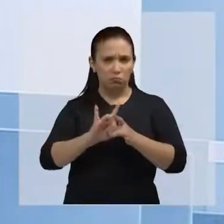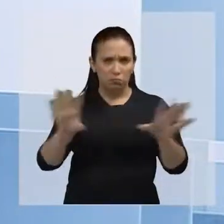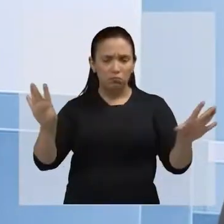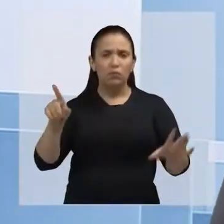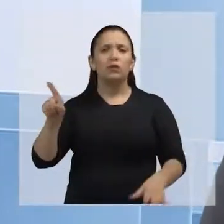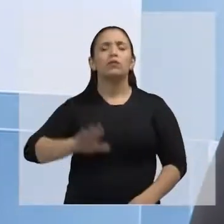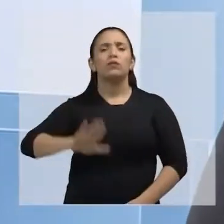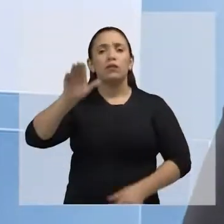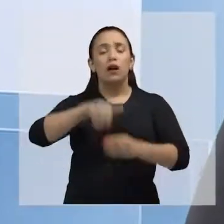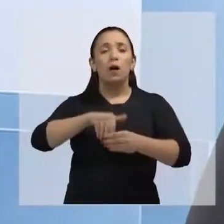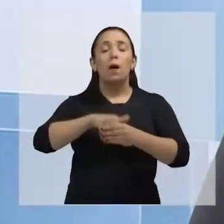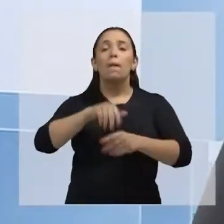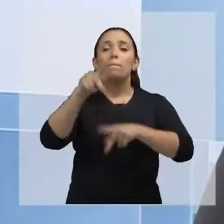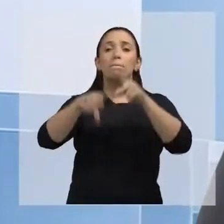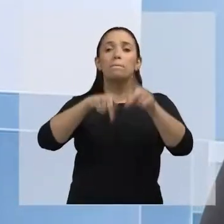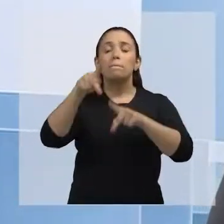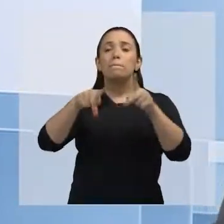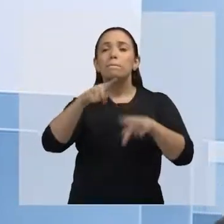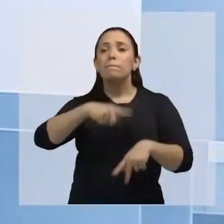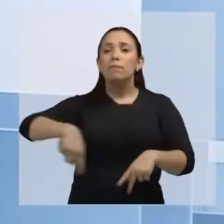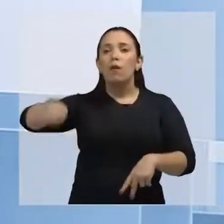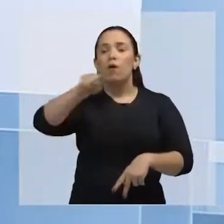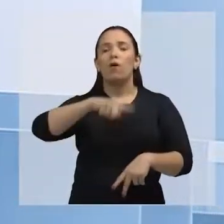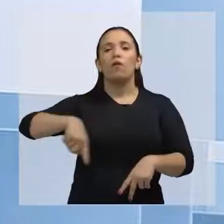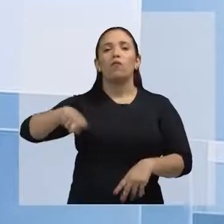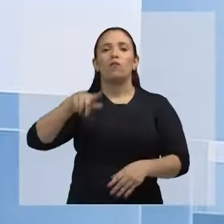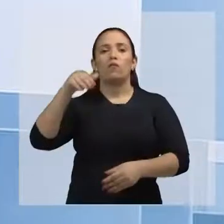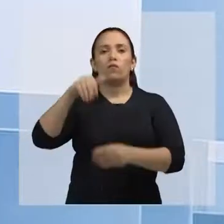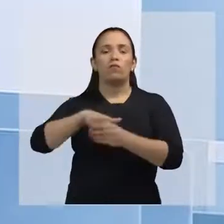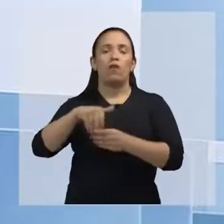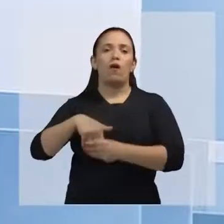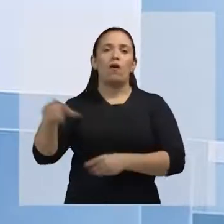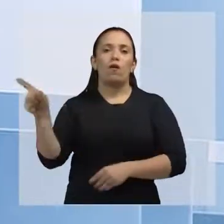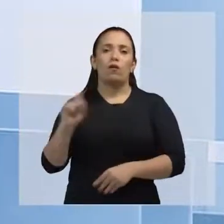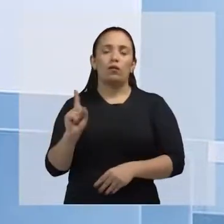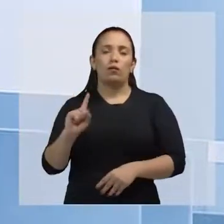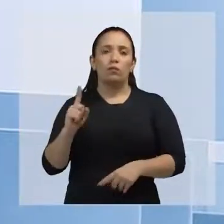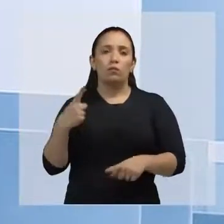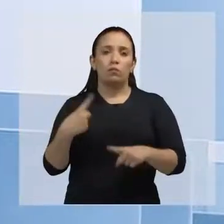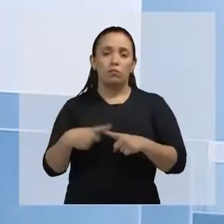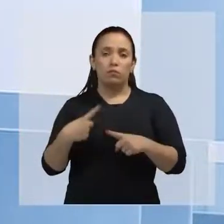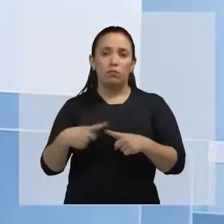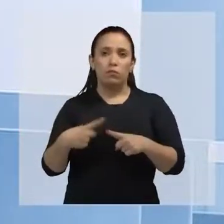e ser candidato. E o povo brasileiro dizer para ele, olha, o senhor não pode ser mais presidente, porque o senhor